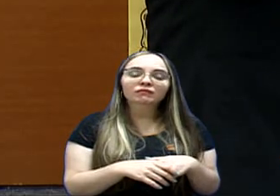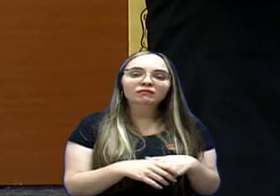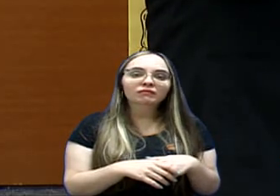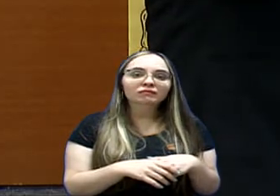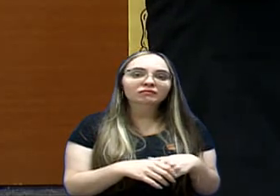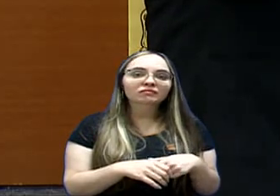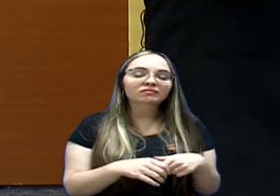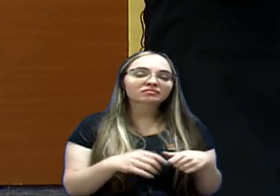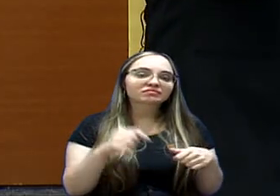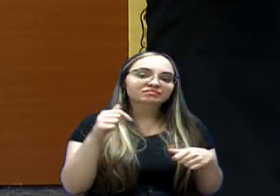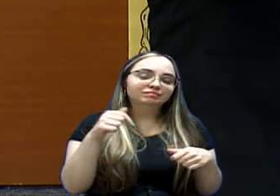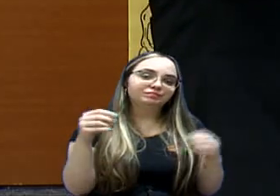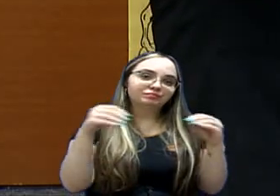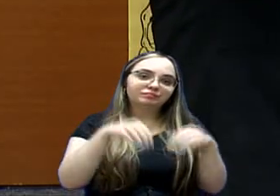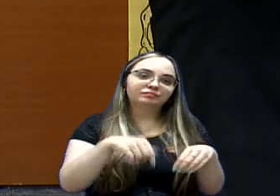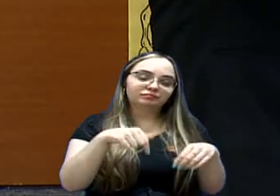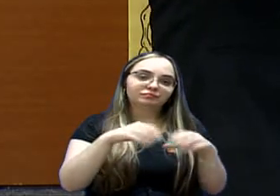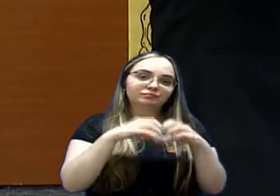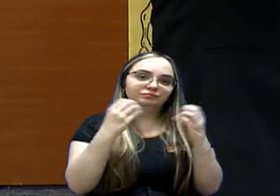colocou nessa casa de lei